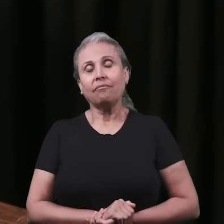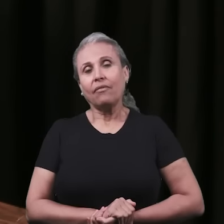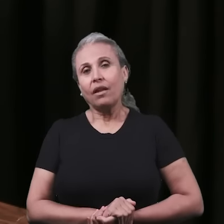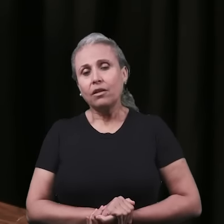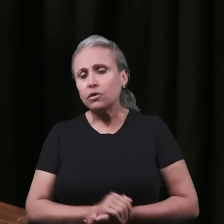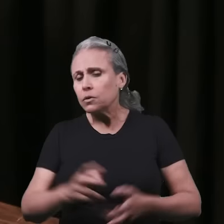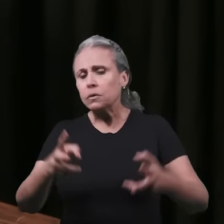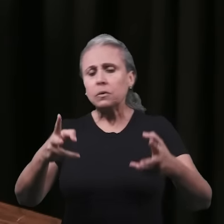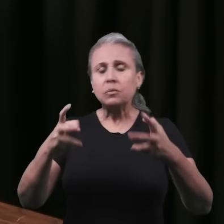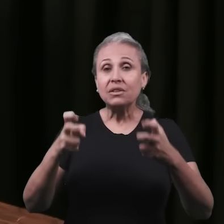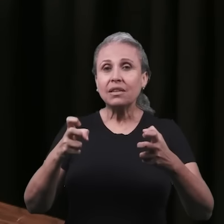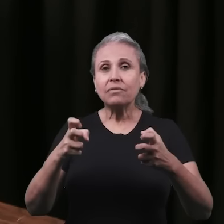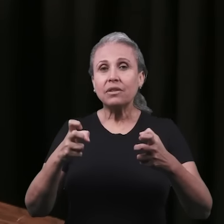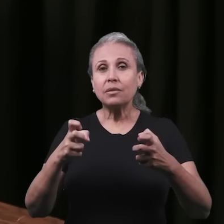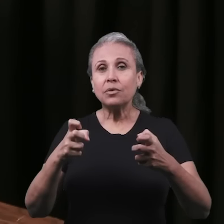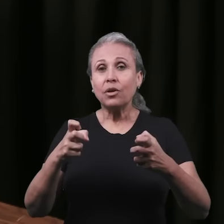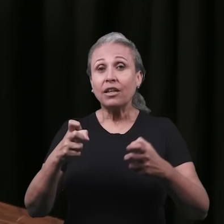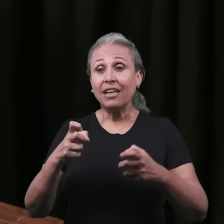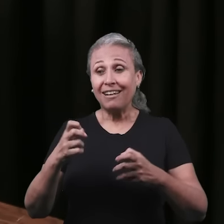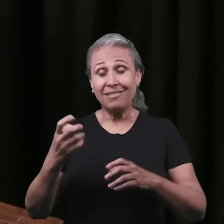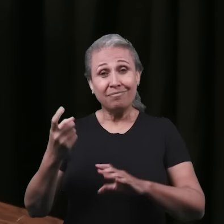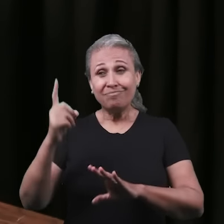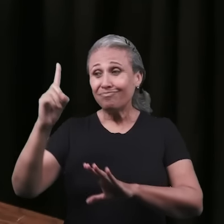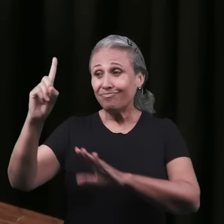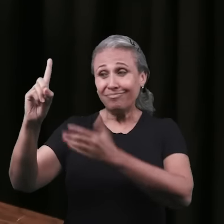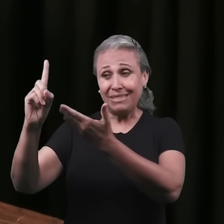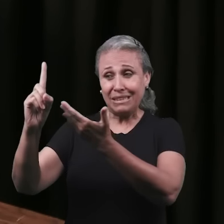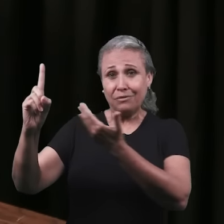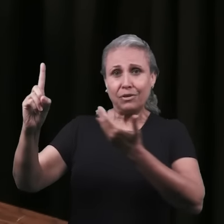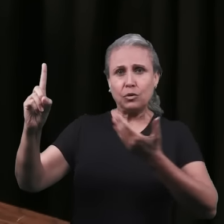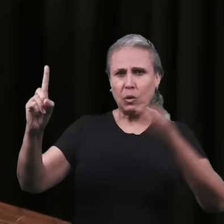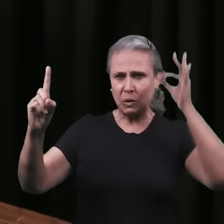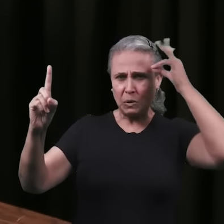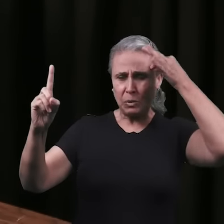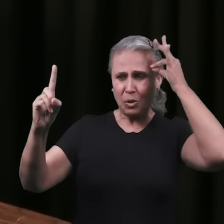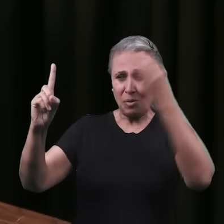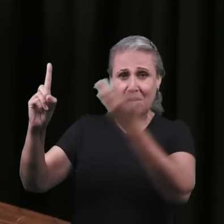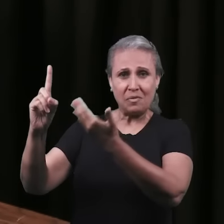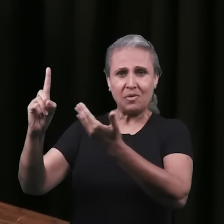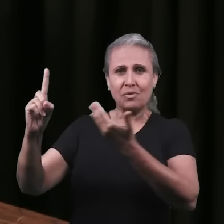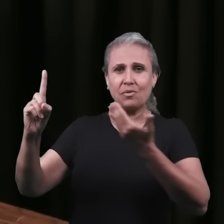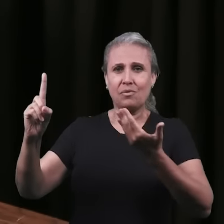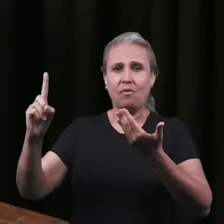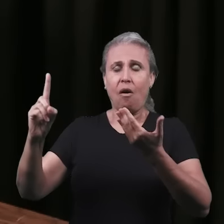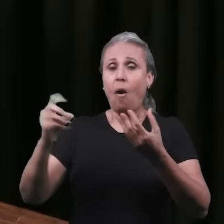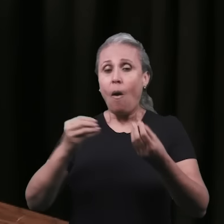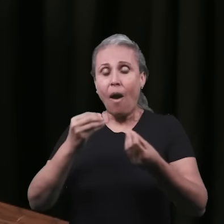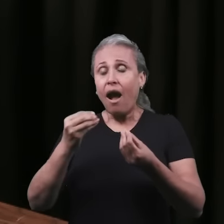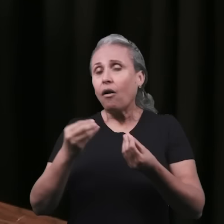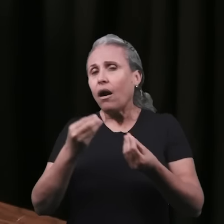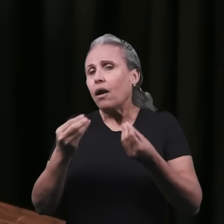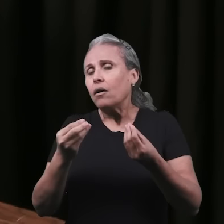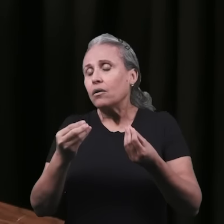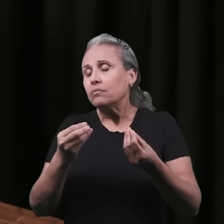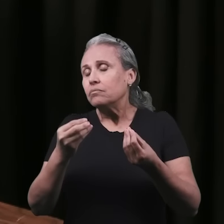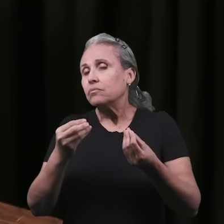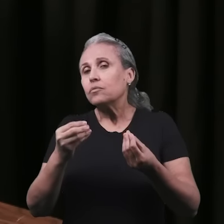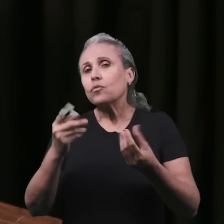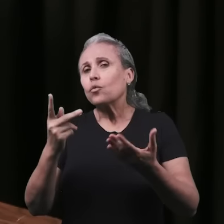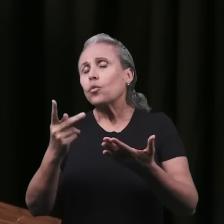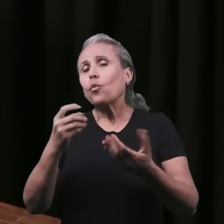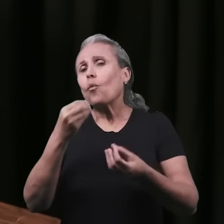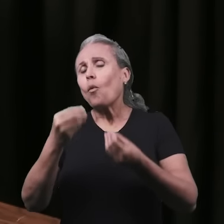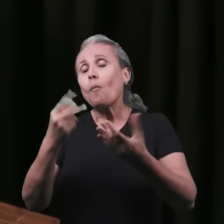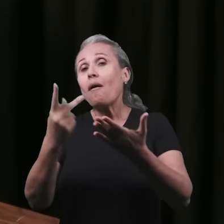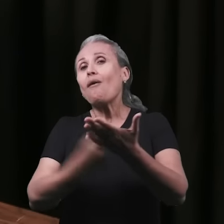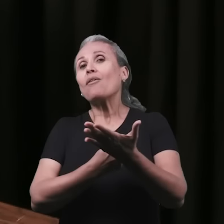nós vamos observar que todo afastamento espiritual, ele começa como? Com pequenas concessões, pequenas brechas que são